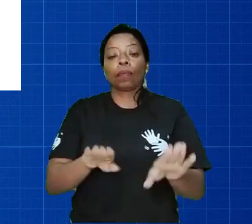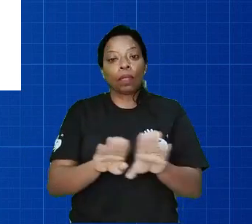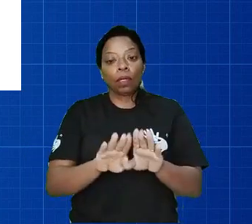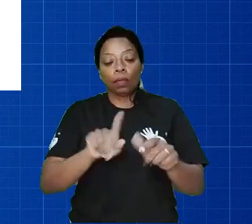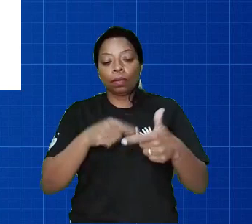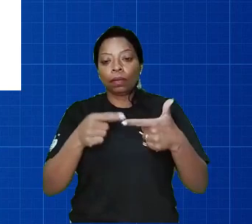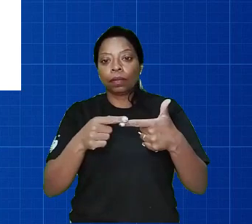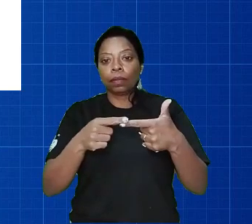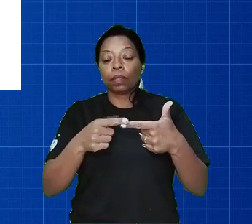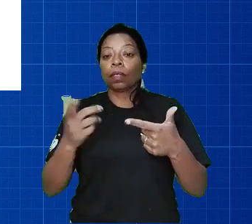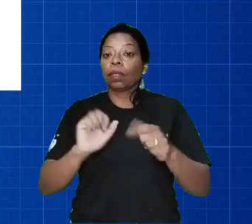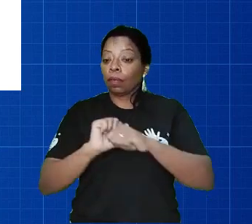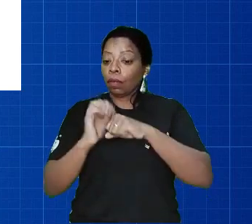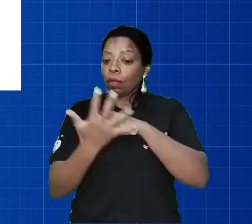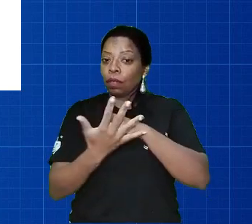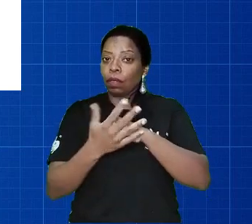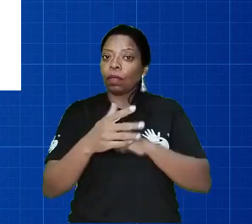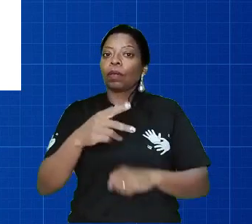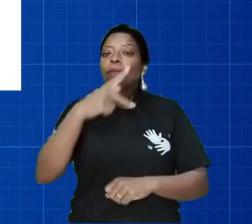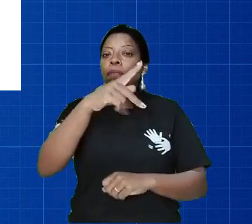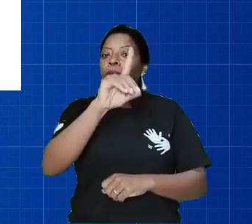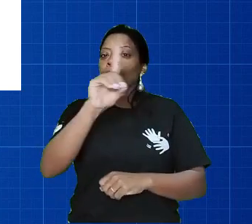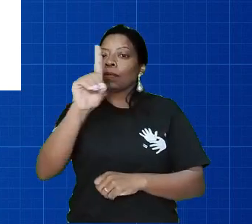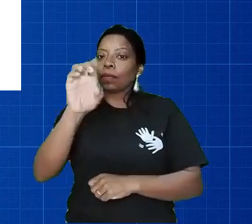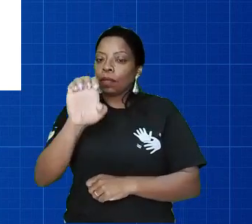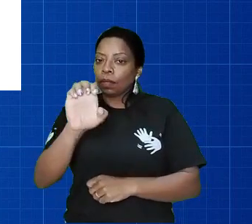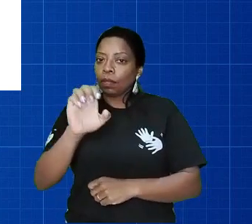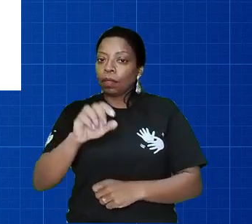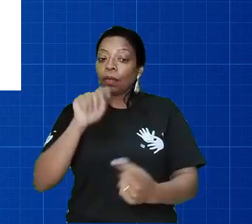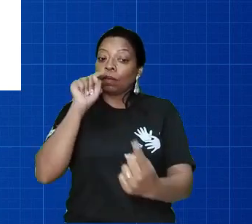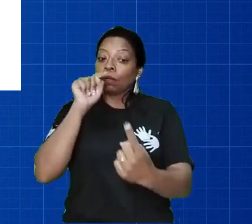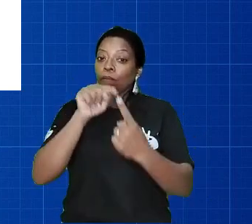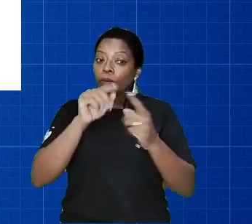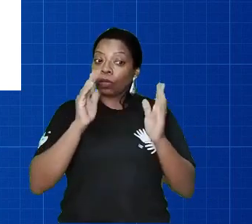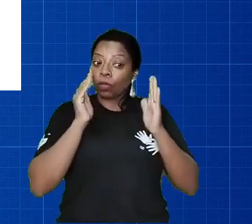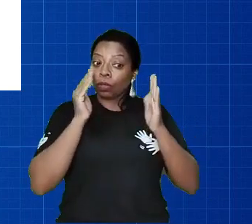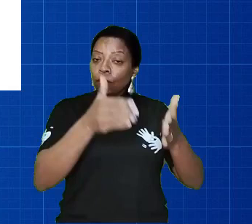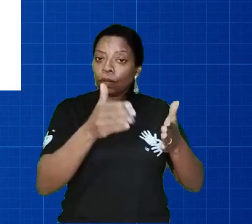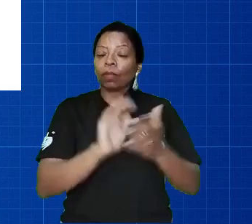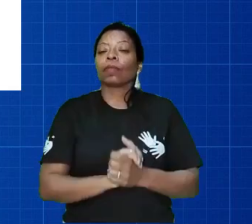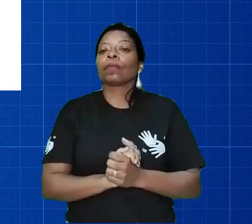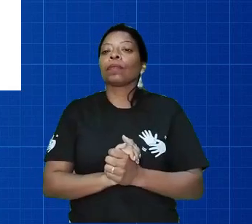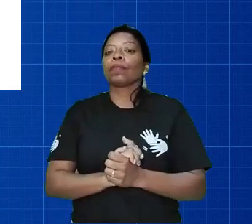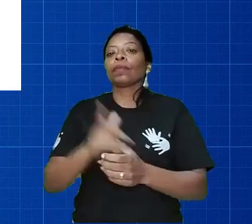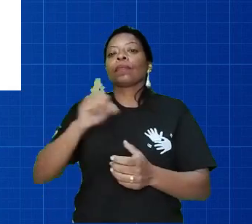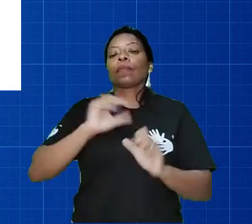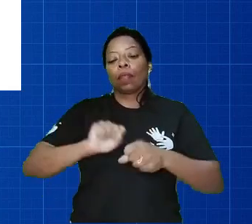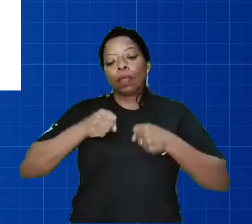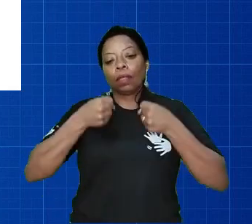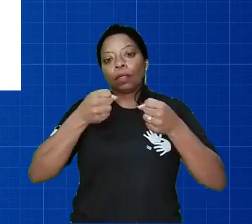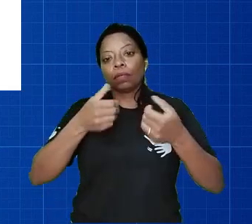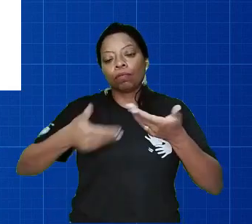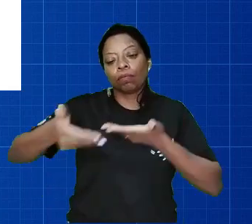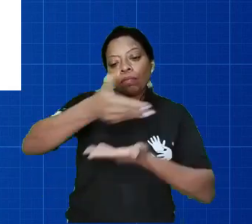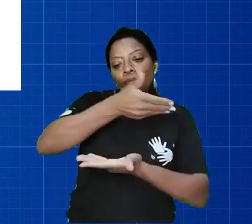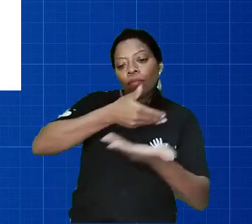no período de pandemia, né, e tinha objetivos específicos. Então, as ações integradas são